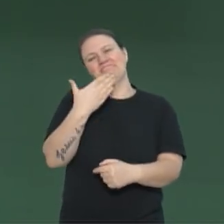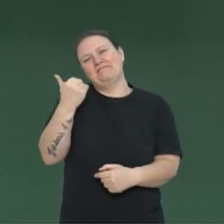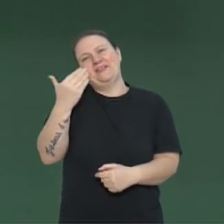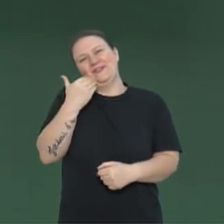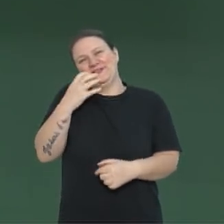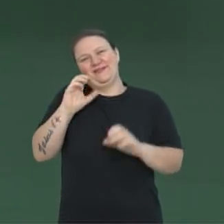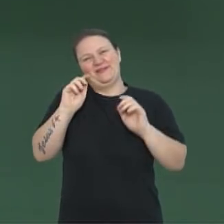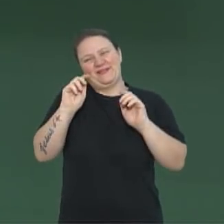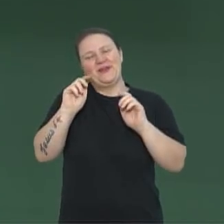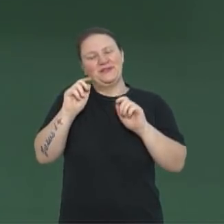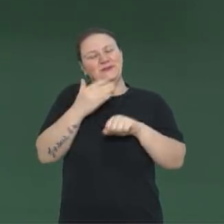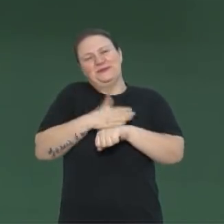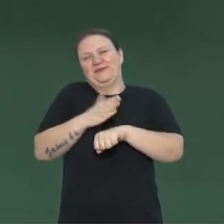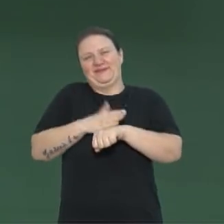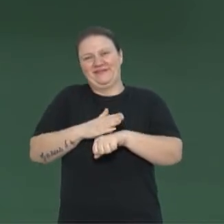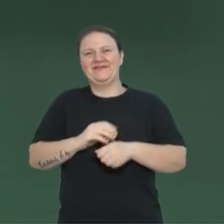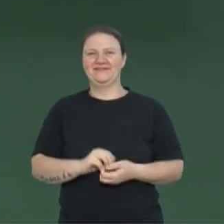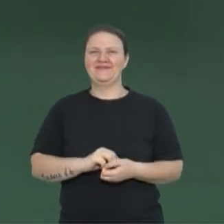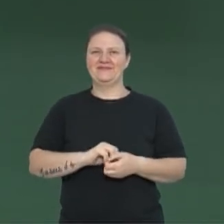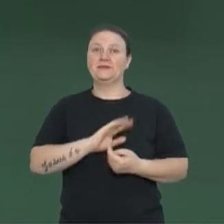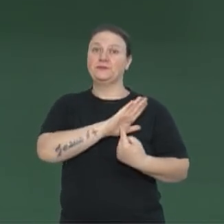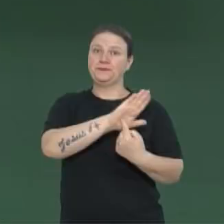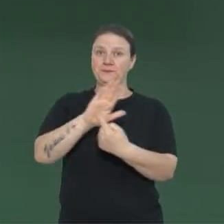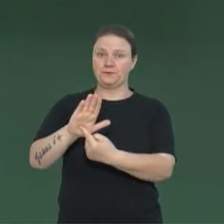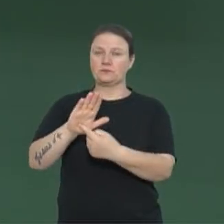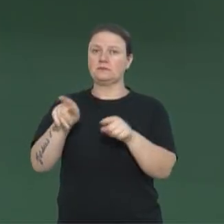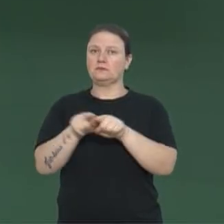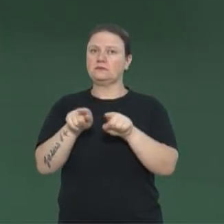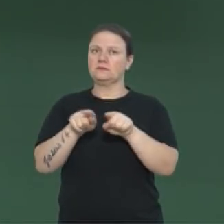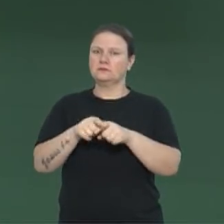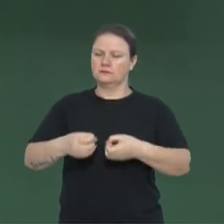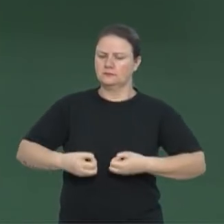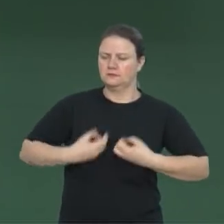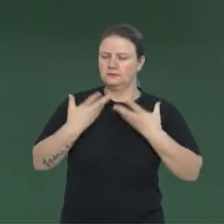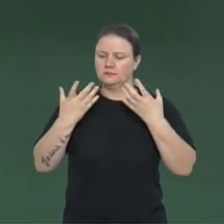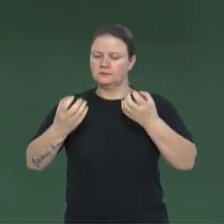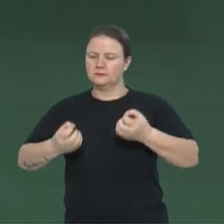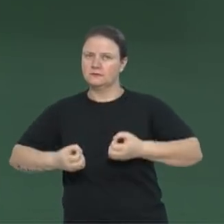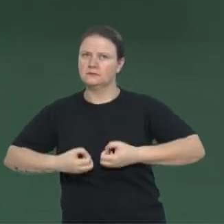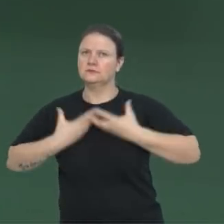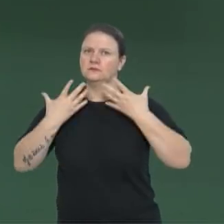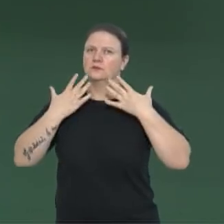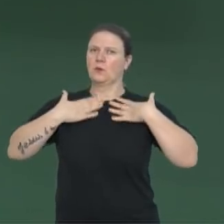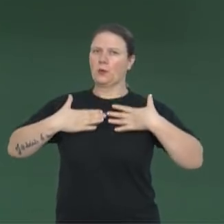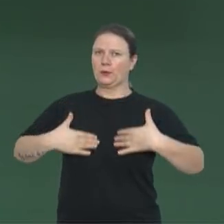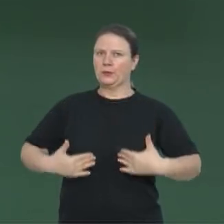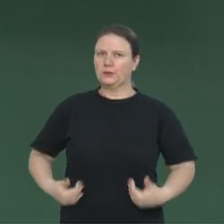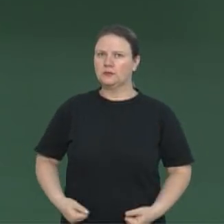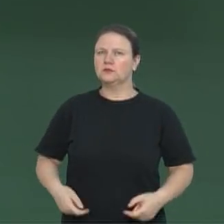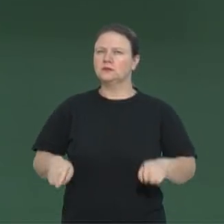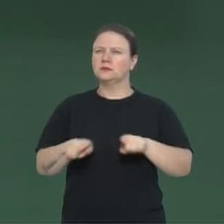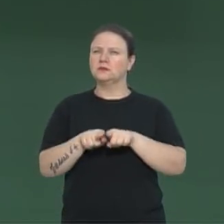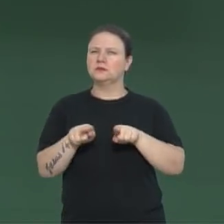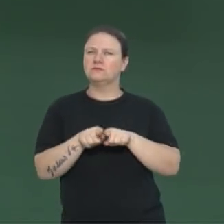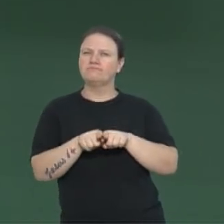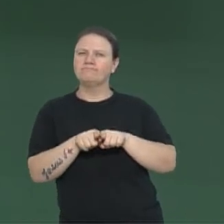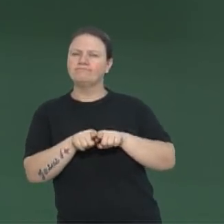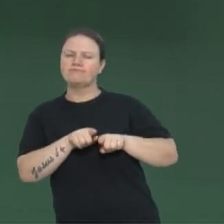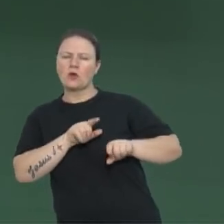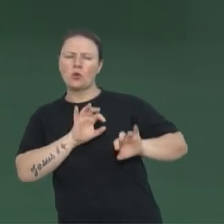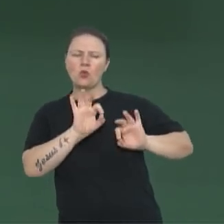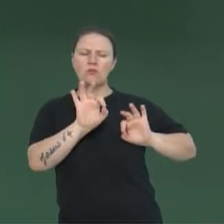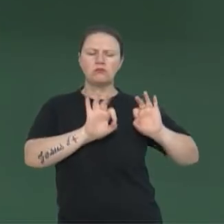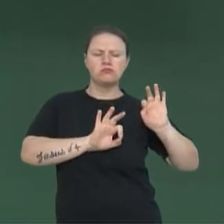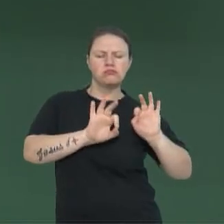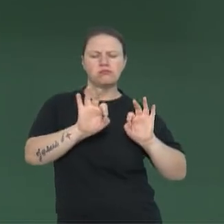possível o seu trabalho. E a expressão corporal também é o momento do jogo teatral. A gente